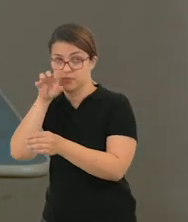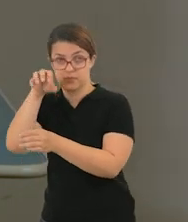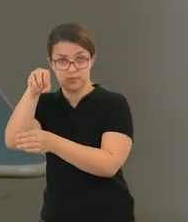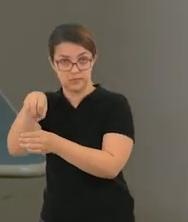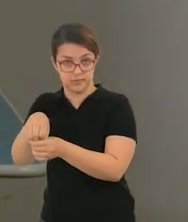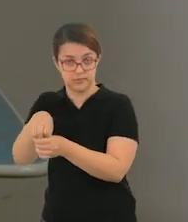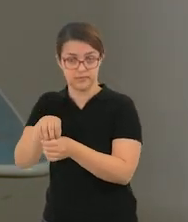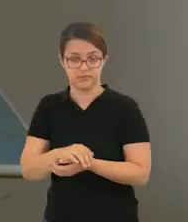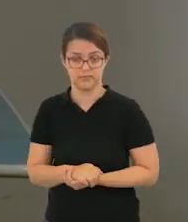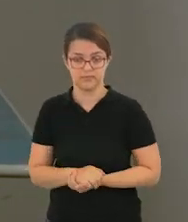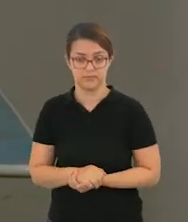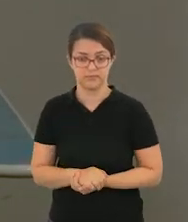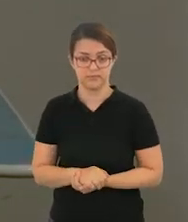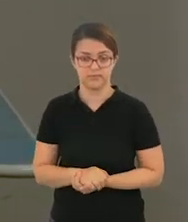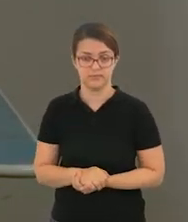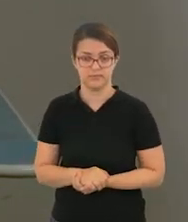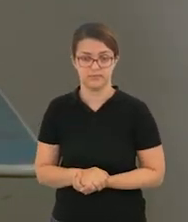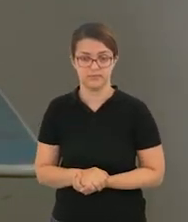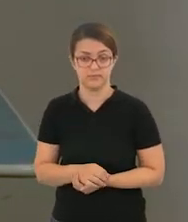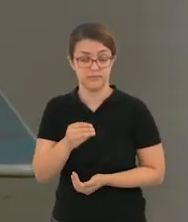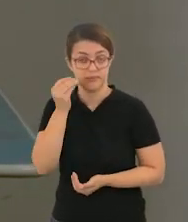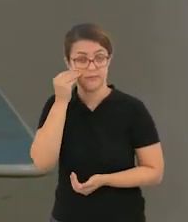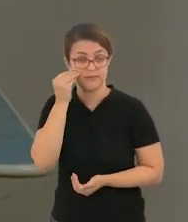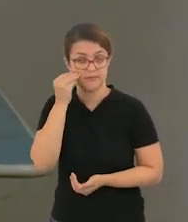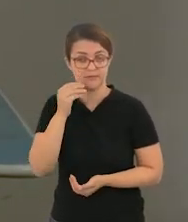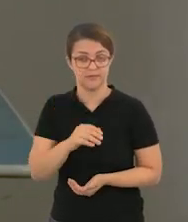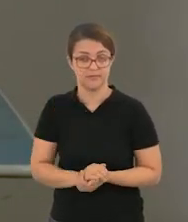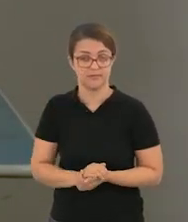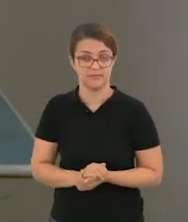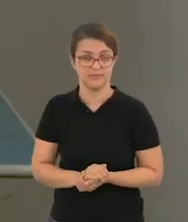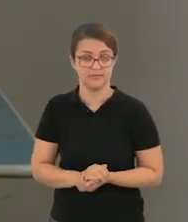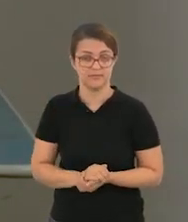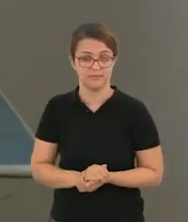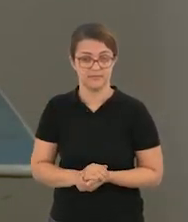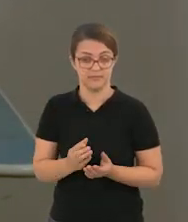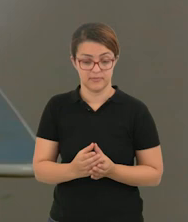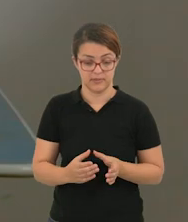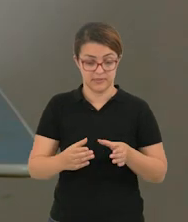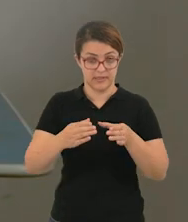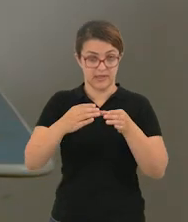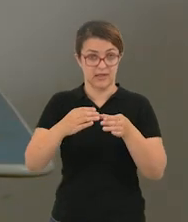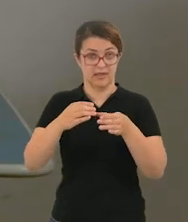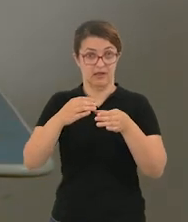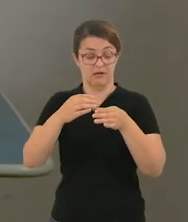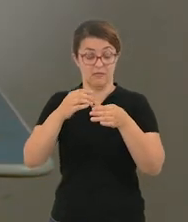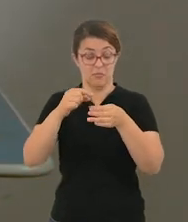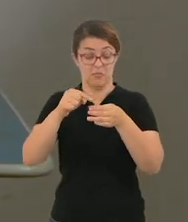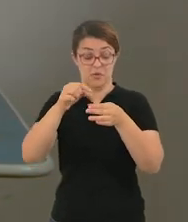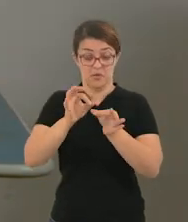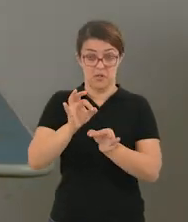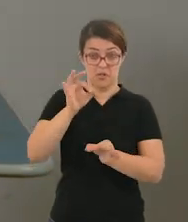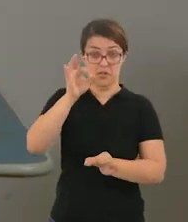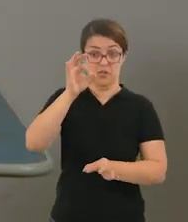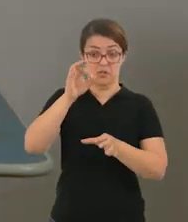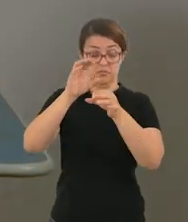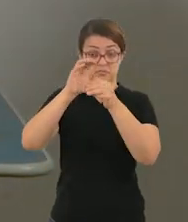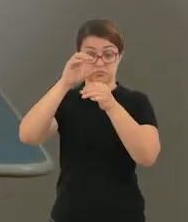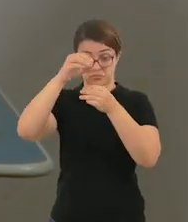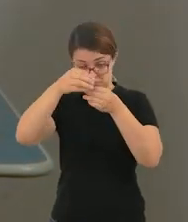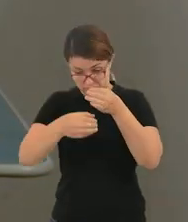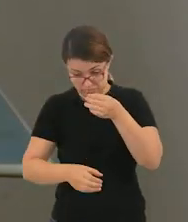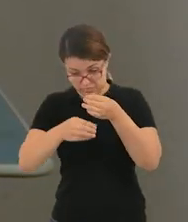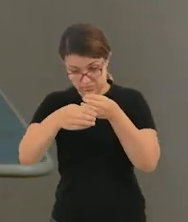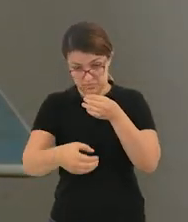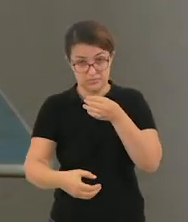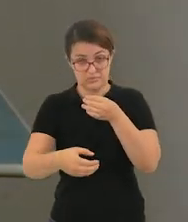E essa, como é a garrafa mais longa, ela tende a quicar, a bolinha quica. Então, se você tiver um potinho mais fundo para a bolinha